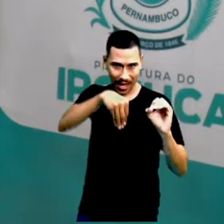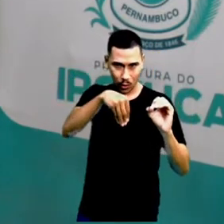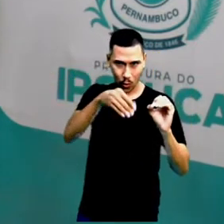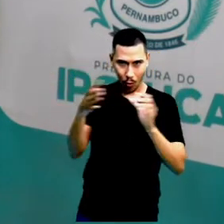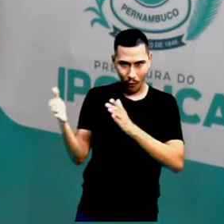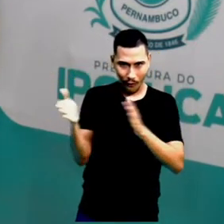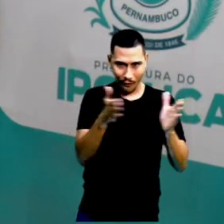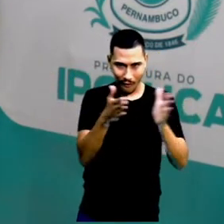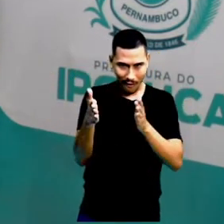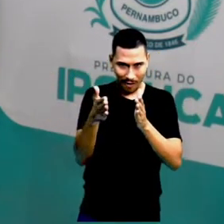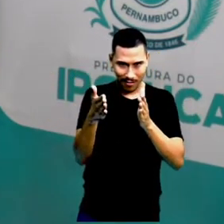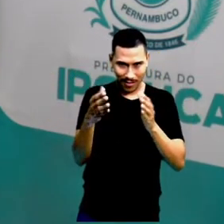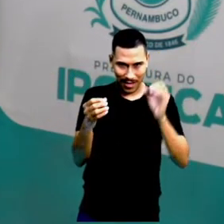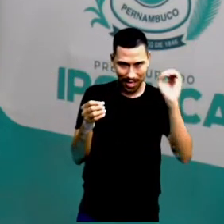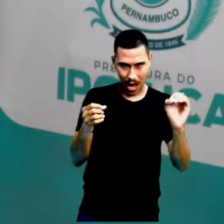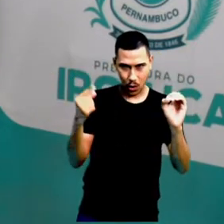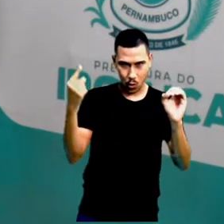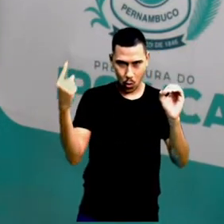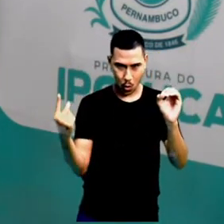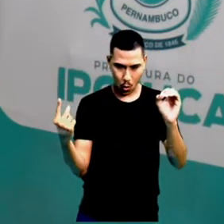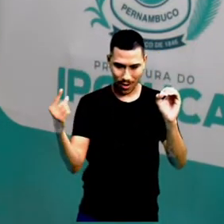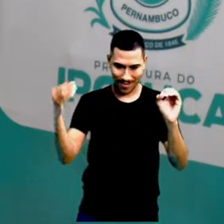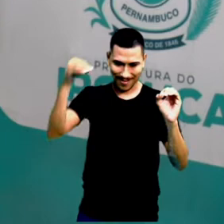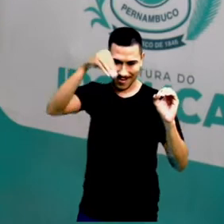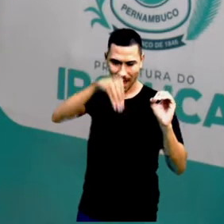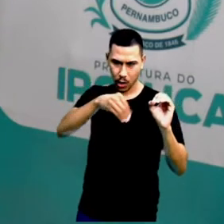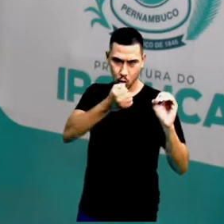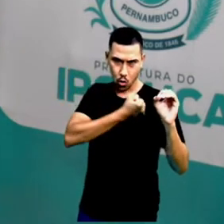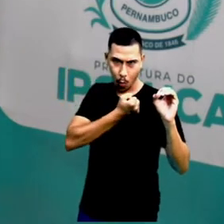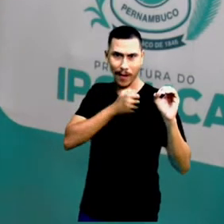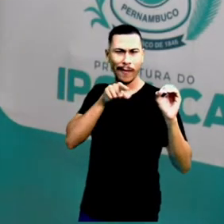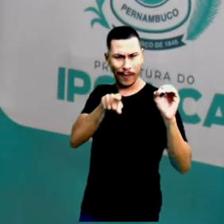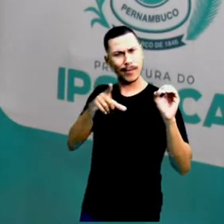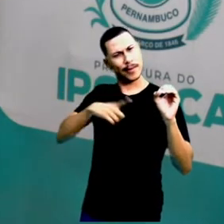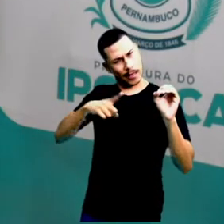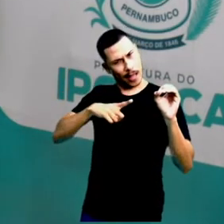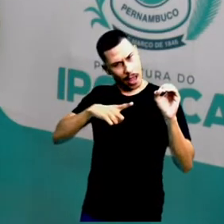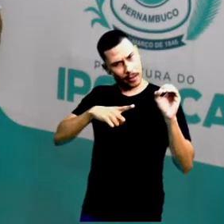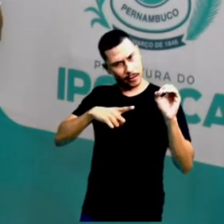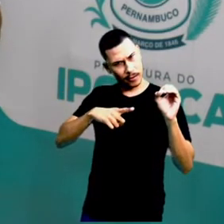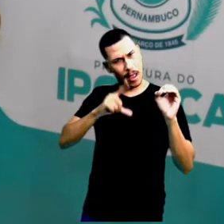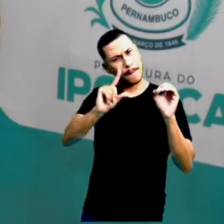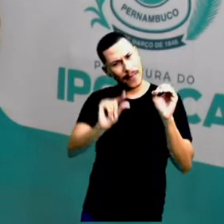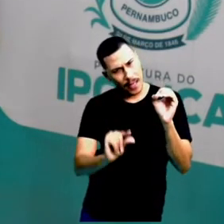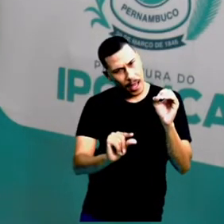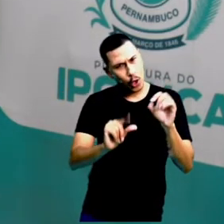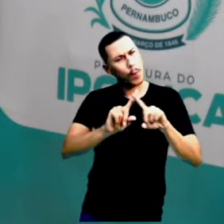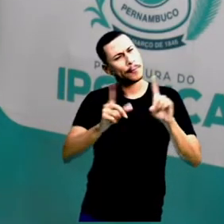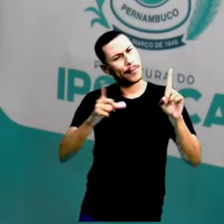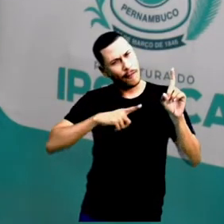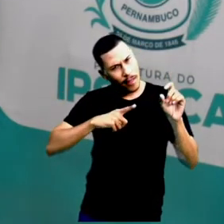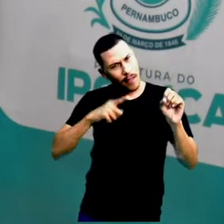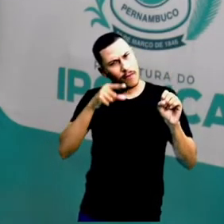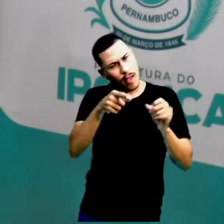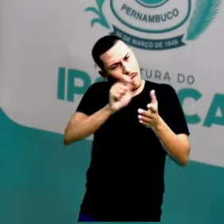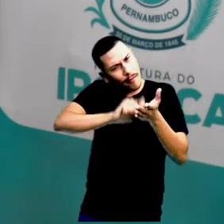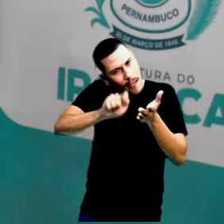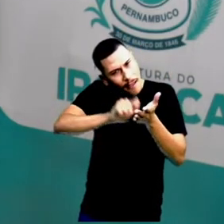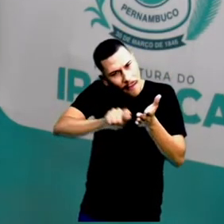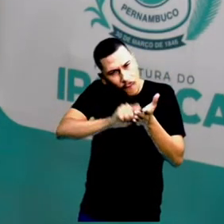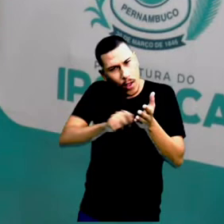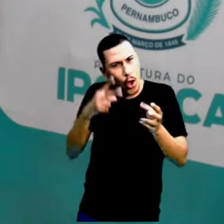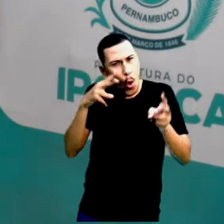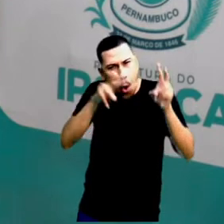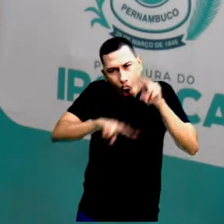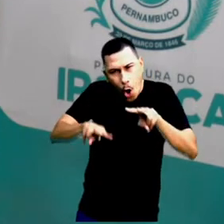intervalo, ok? Como o número é muito pequeno, agora pegue seu lápis ou a sua caneta, coloque em cima